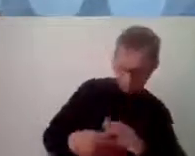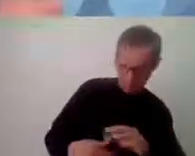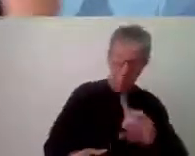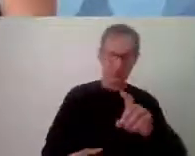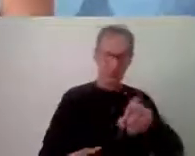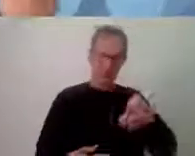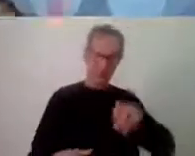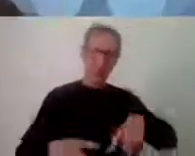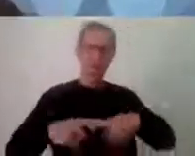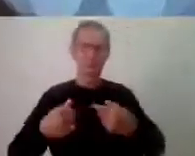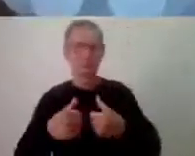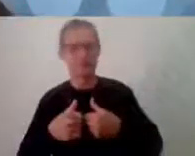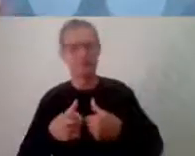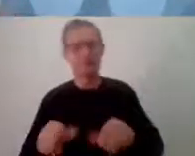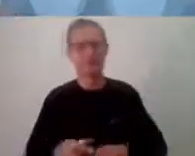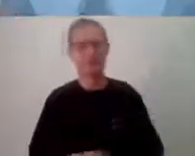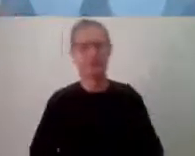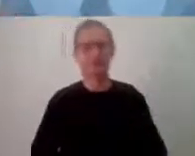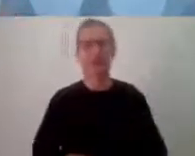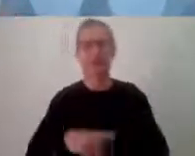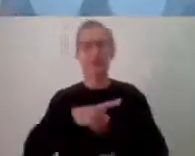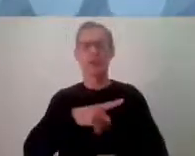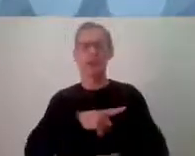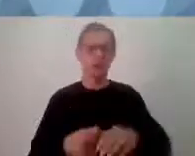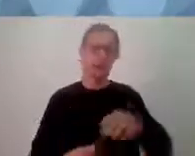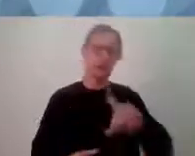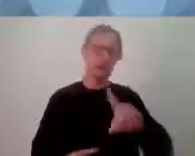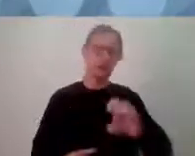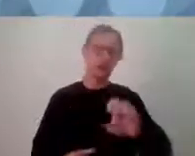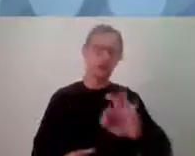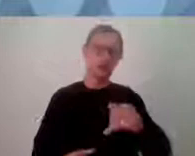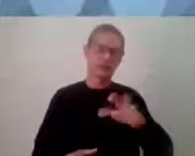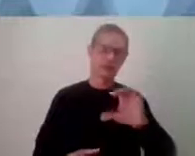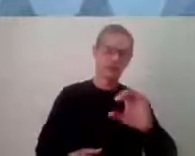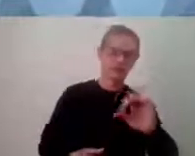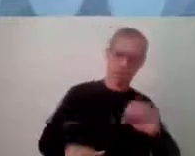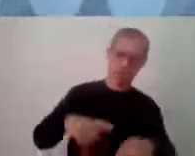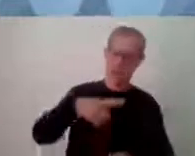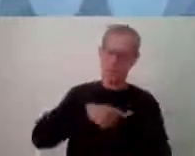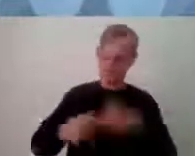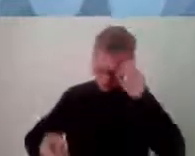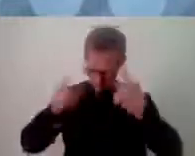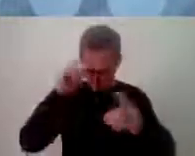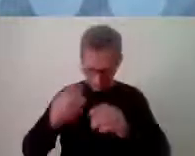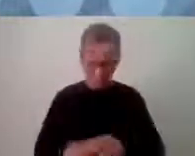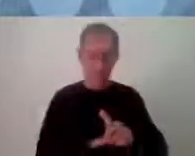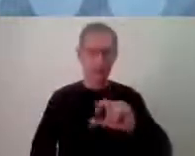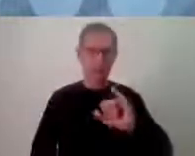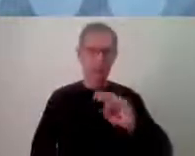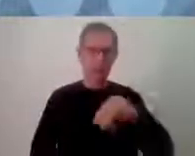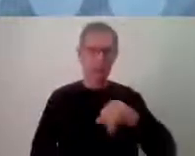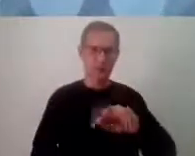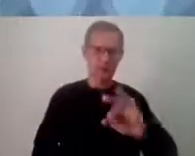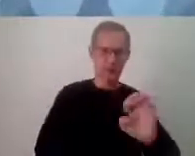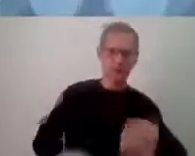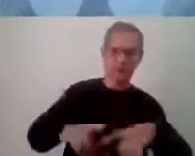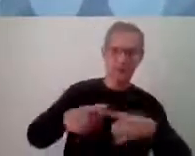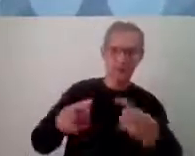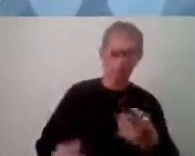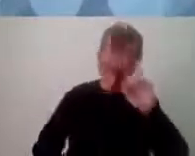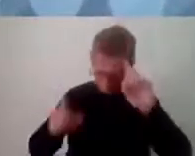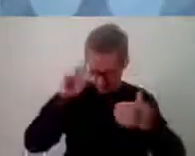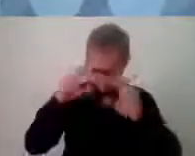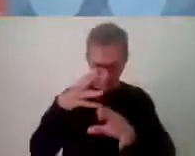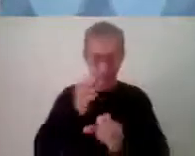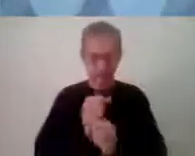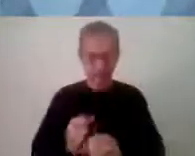dx. Ele está ali, veio da definição, que é a definição que veio da ideia de limite, da ideia da soma de